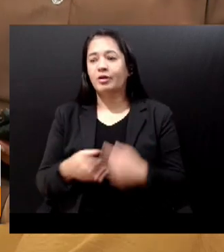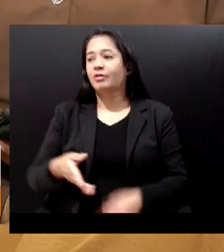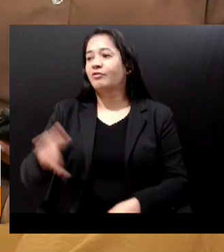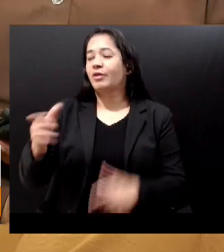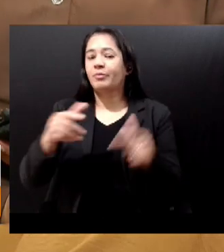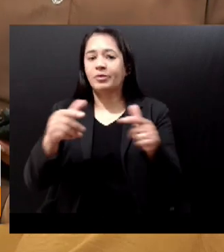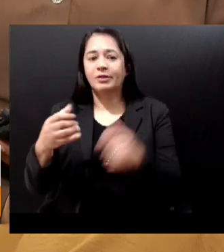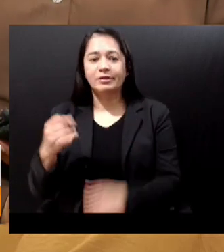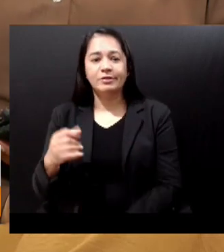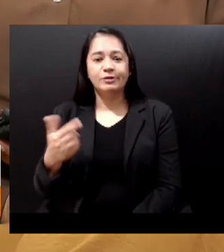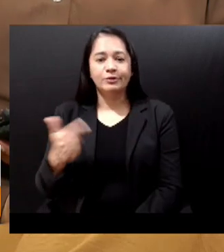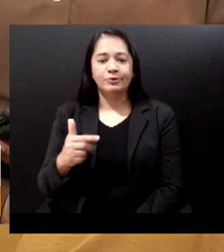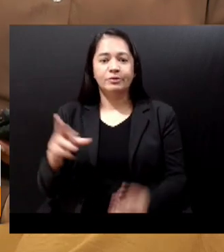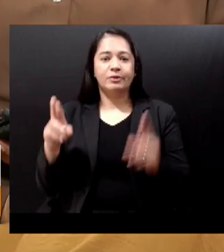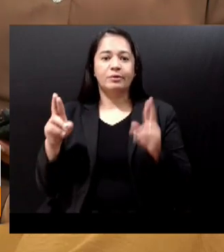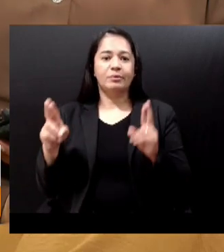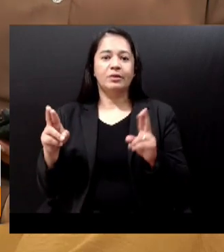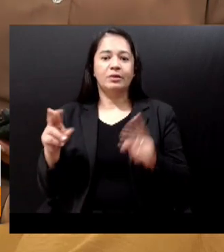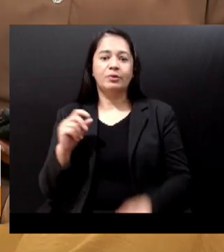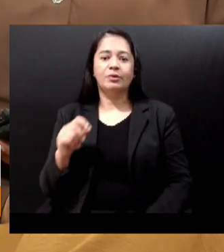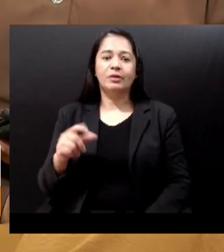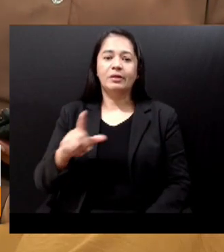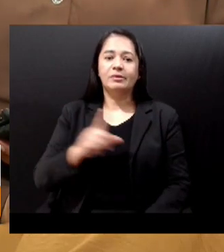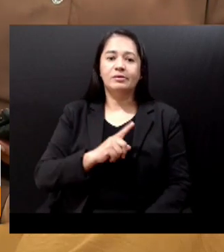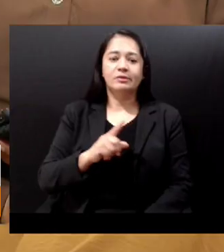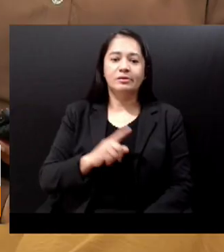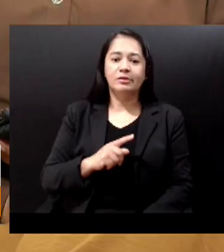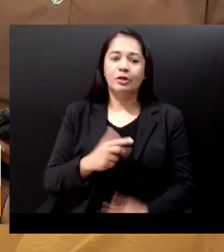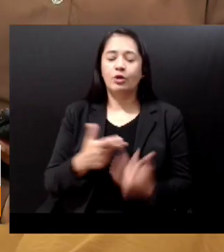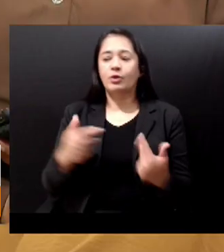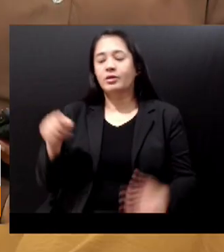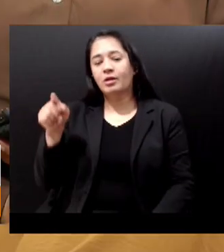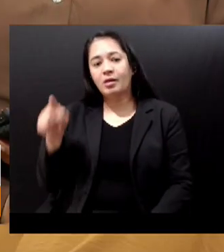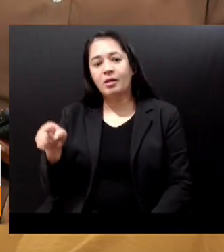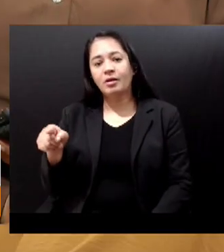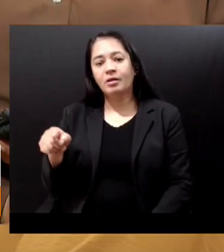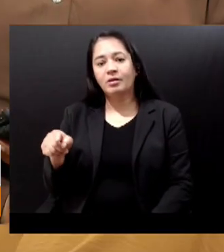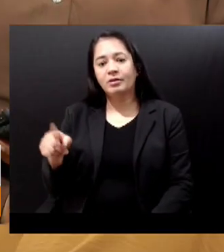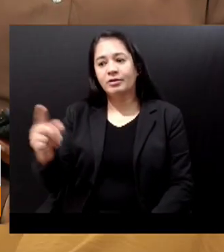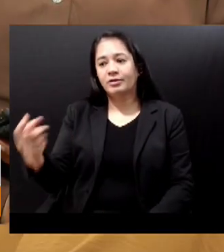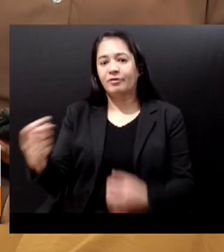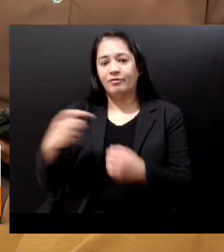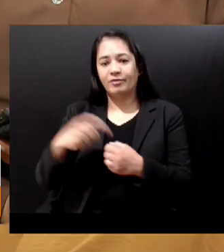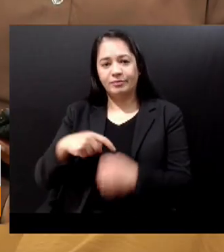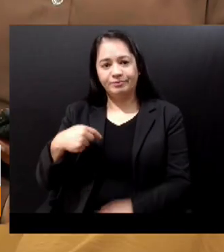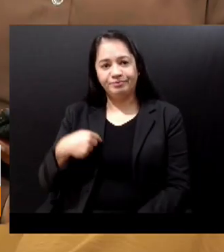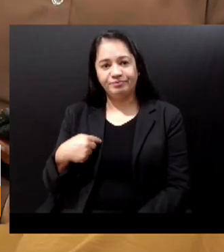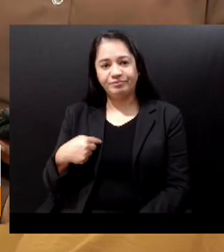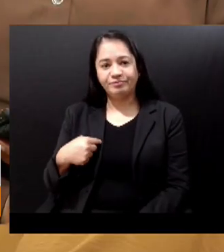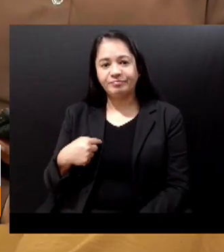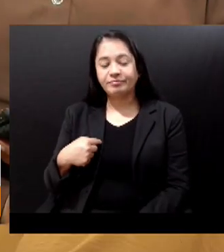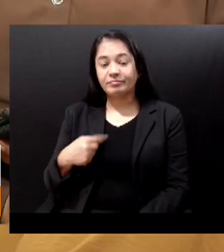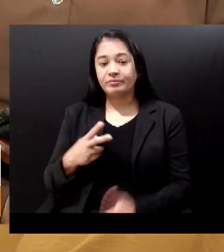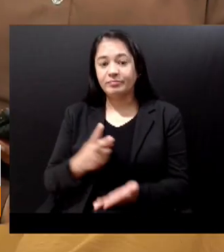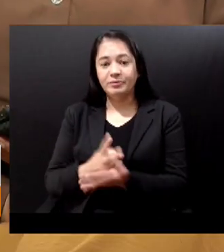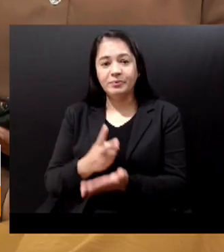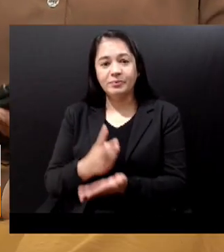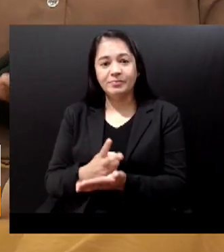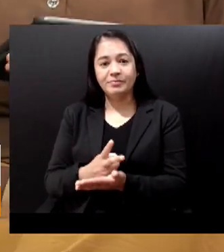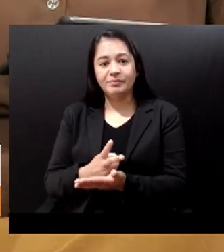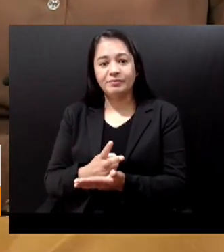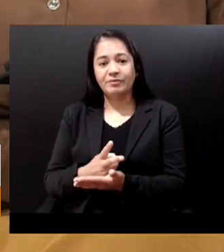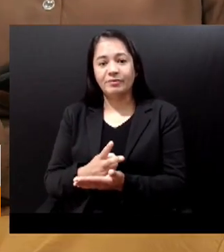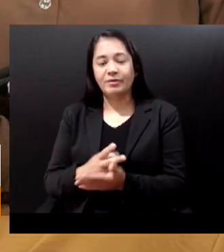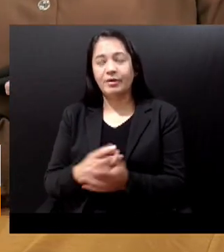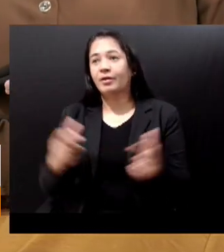esperança de que existe algo ali que vai me retornar de alguma forma. Ainda que esse retorno não seja do tamanho ou da forma